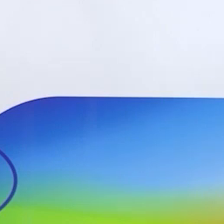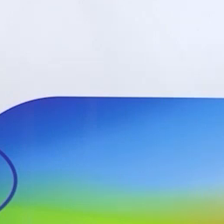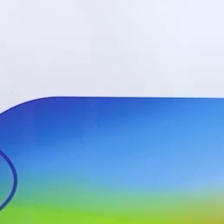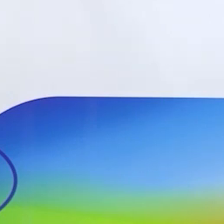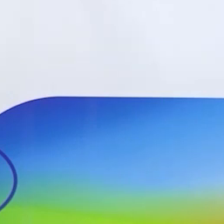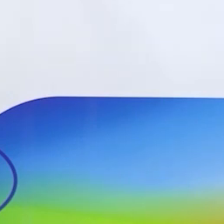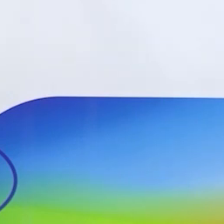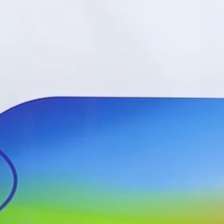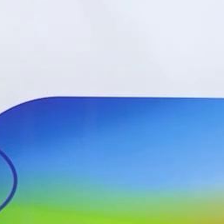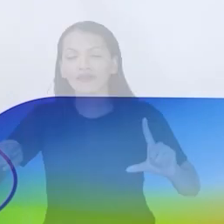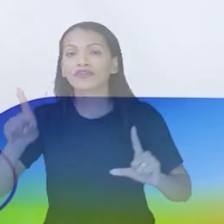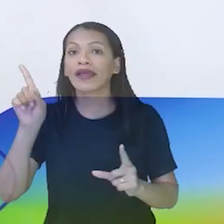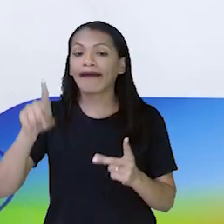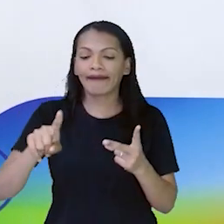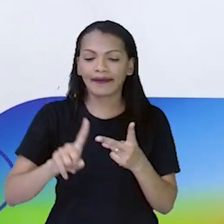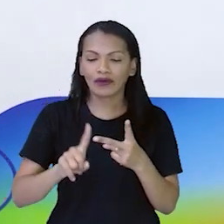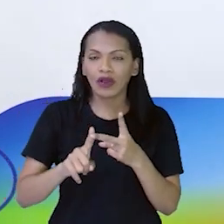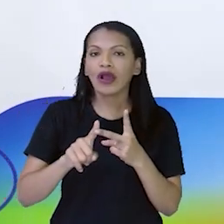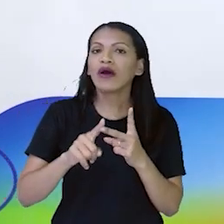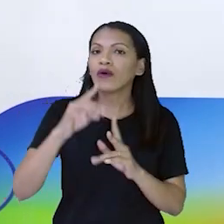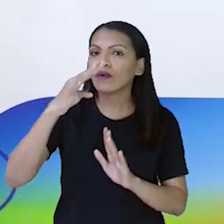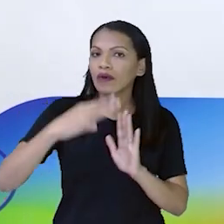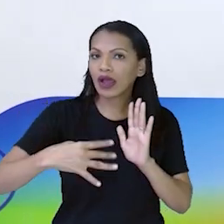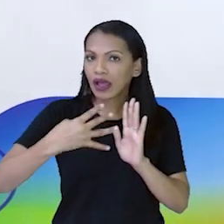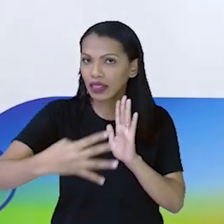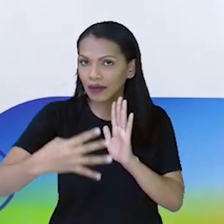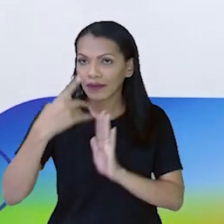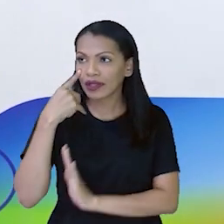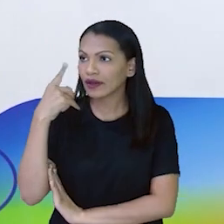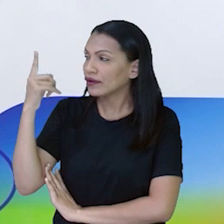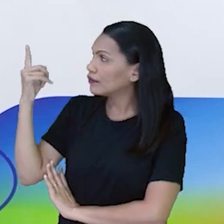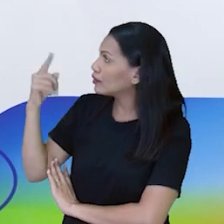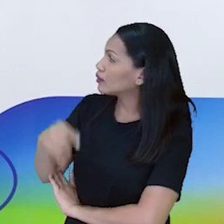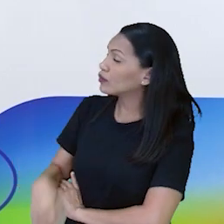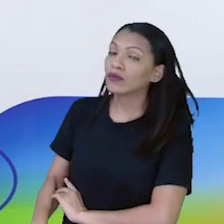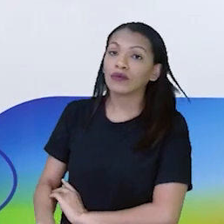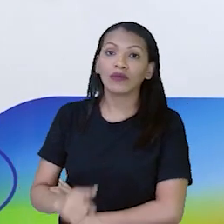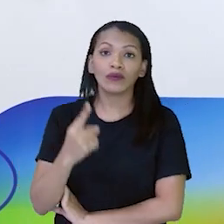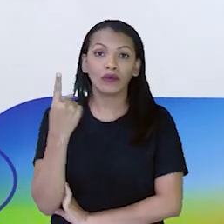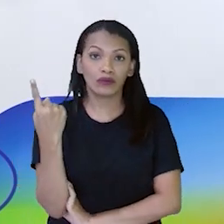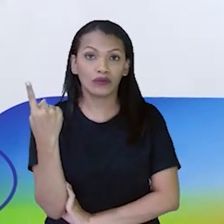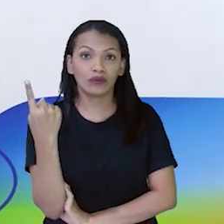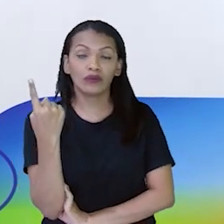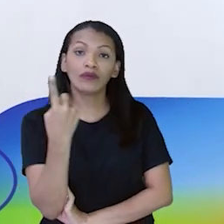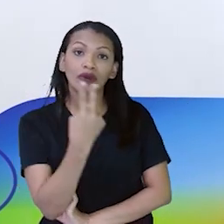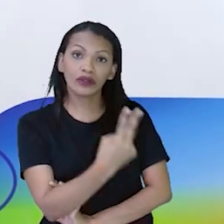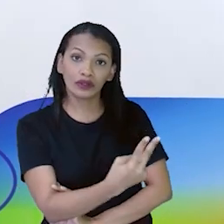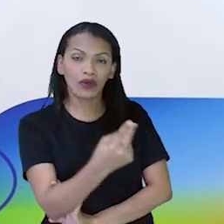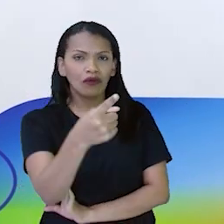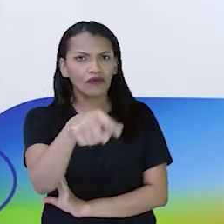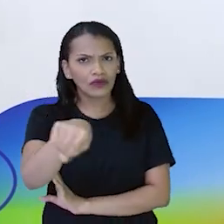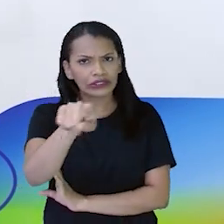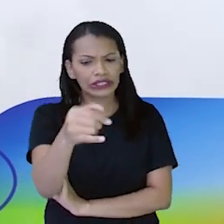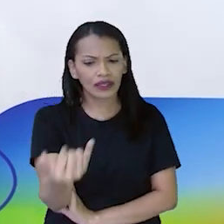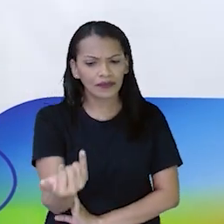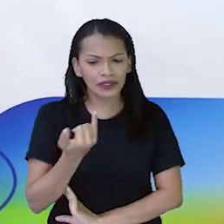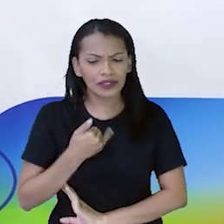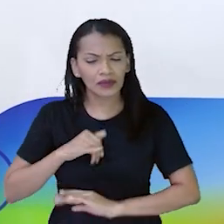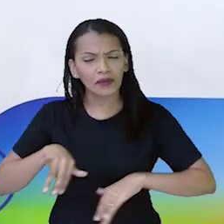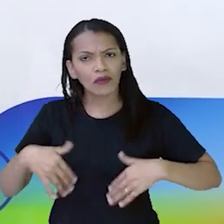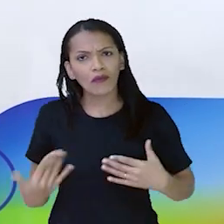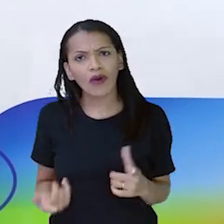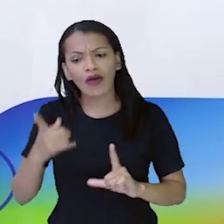uma tabela. Só que vocês estão vendo aqui que eu tenho o número 1 e o número 2, porque eu quero que vocês me digam qual é o